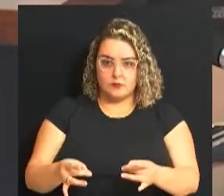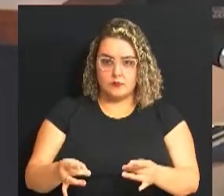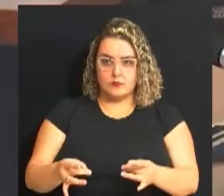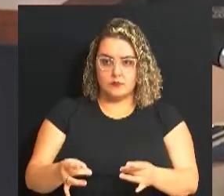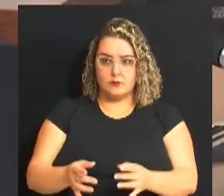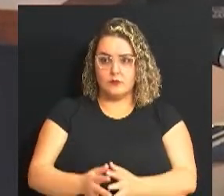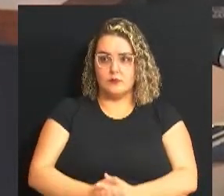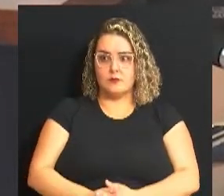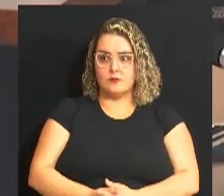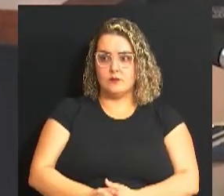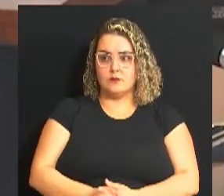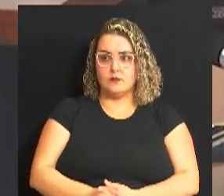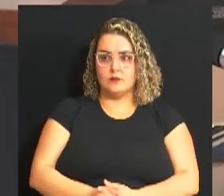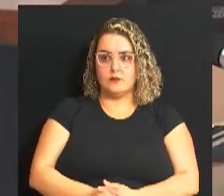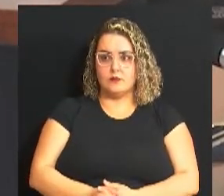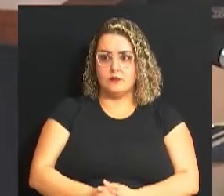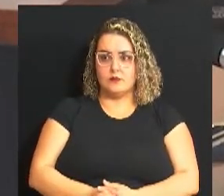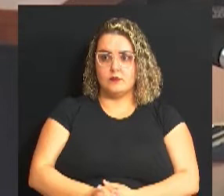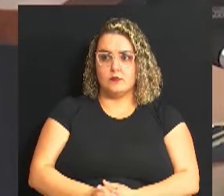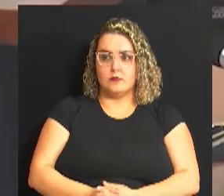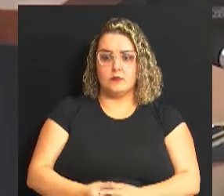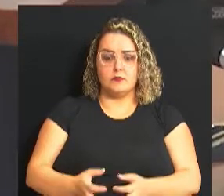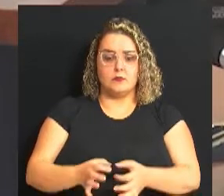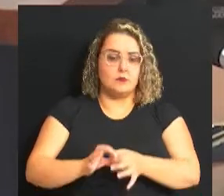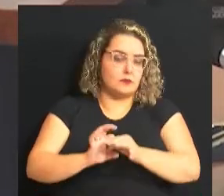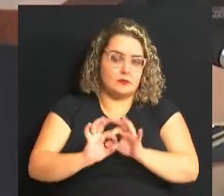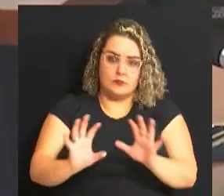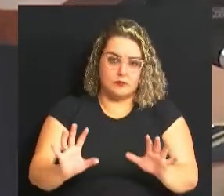ou melhor, não deixar suscitar qualquer dúvida.